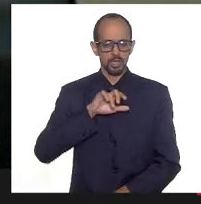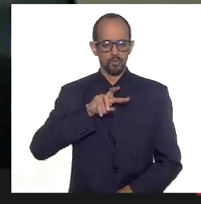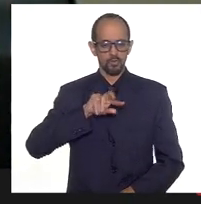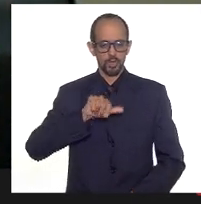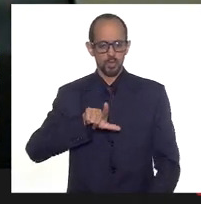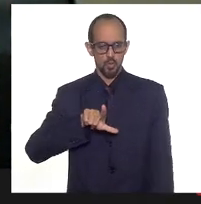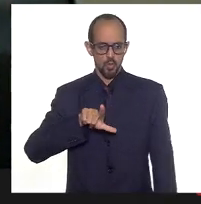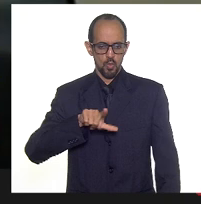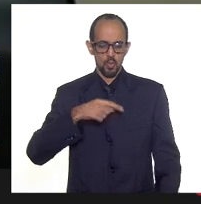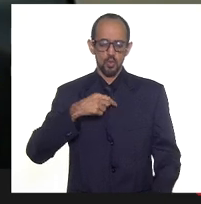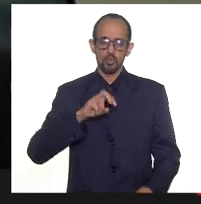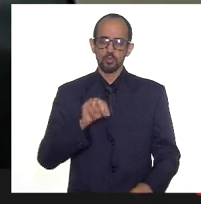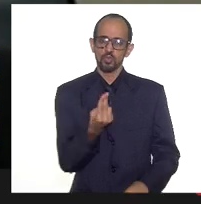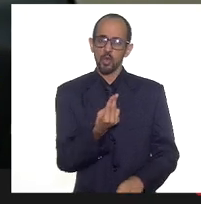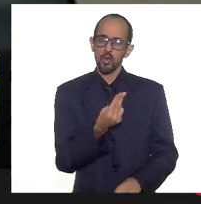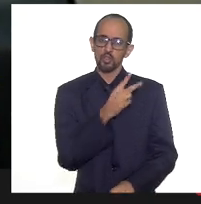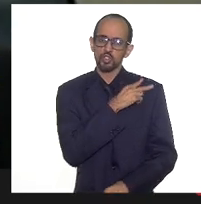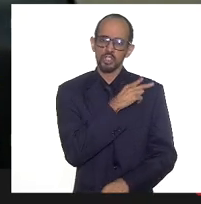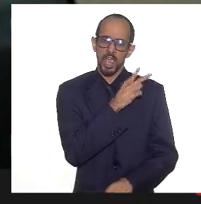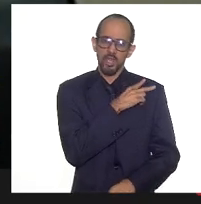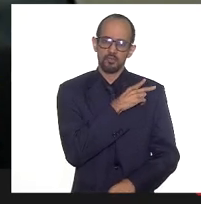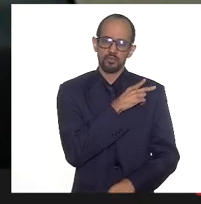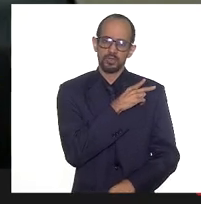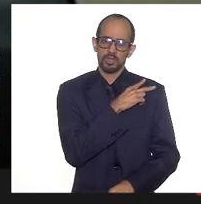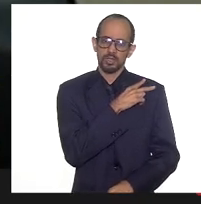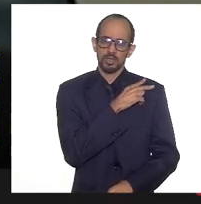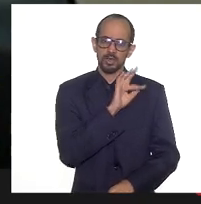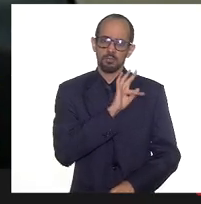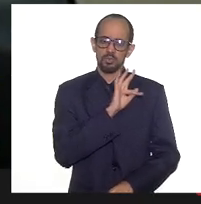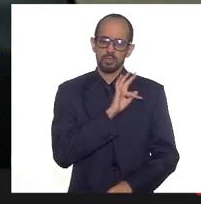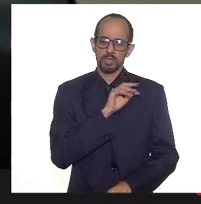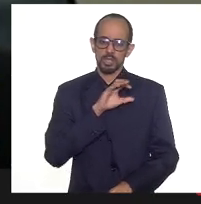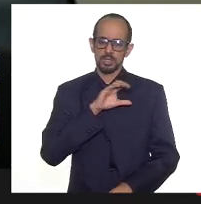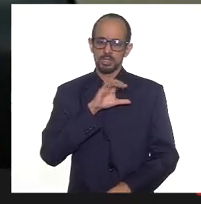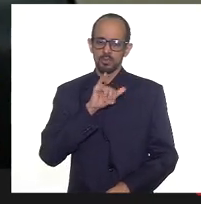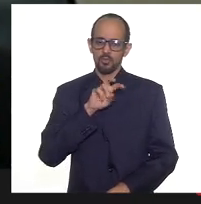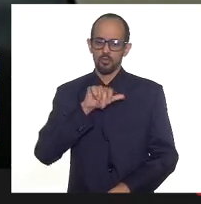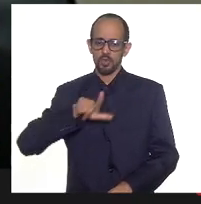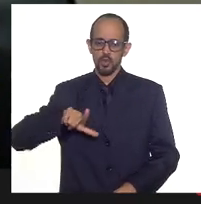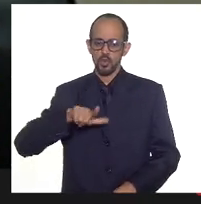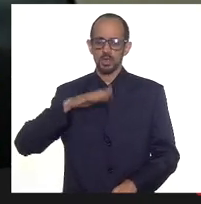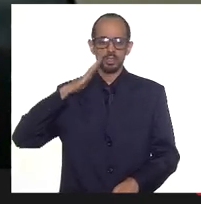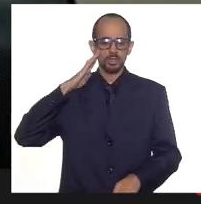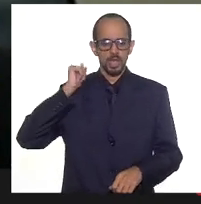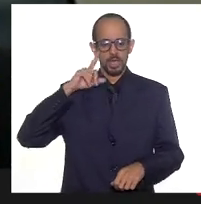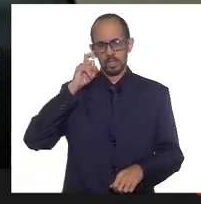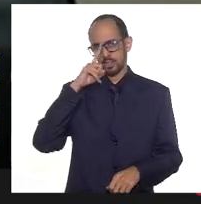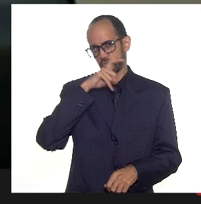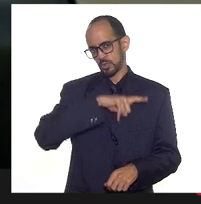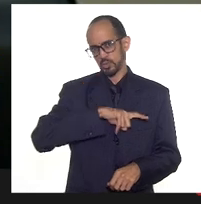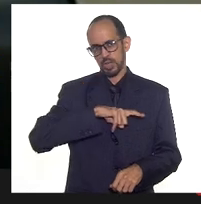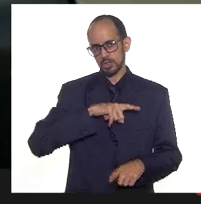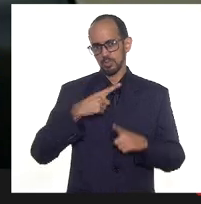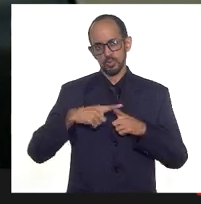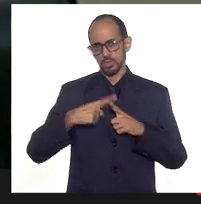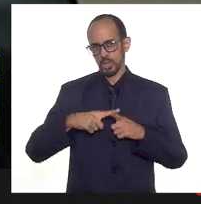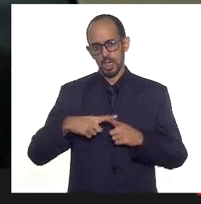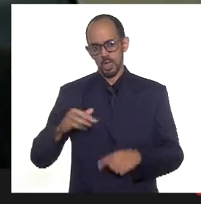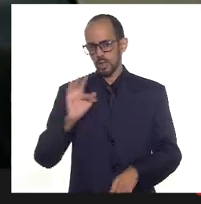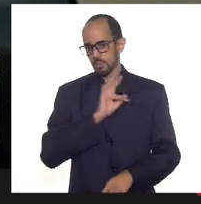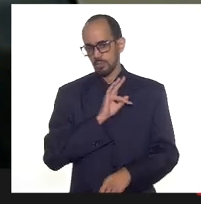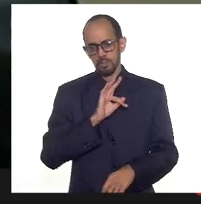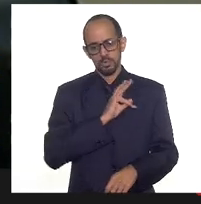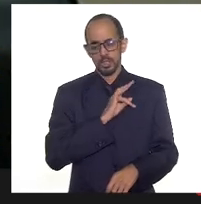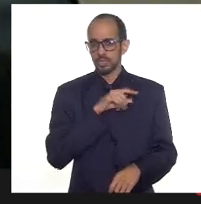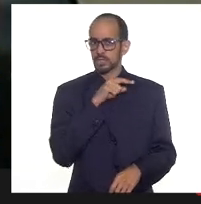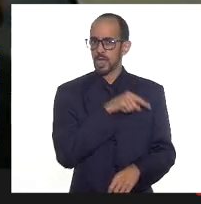chefei a Polícia Civil e sei das dificuldades, né? Eu sempre digo que o policial não vem de Marte nem de Vênus, o planeta